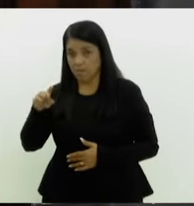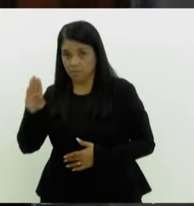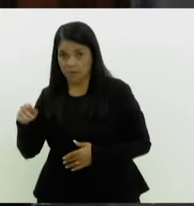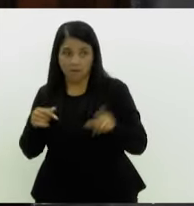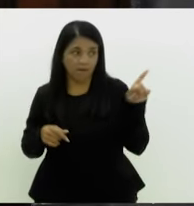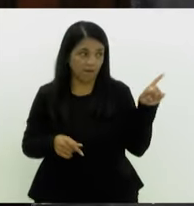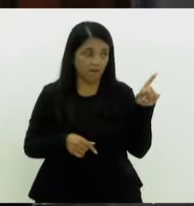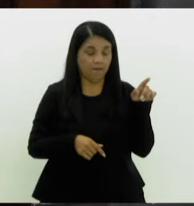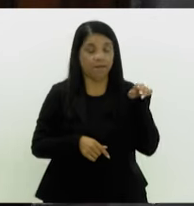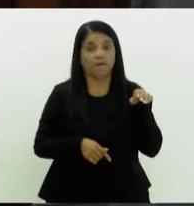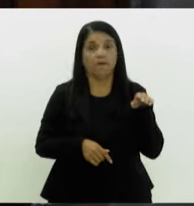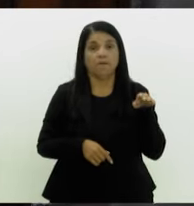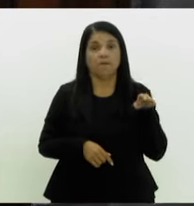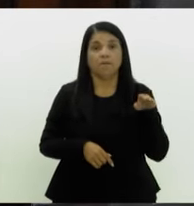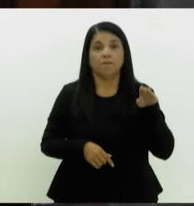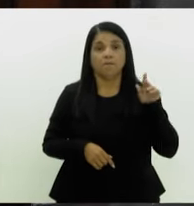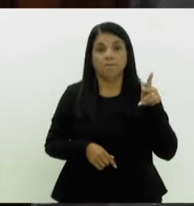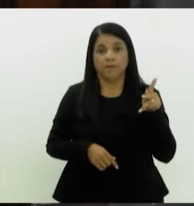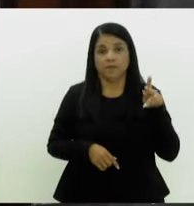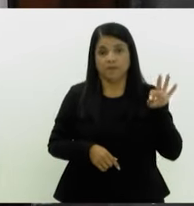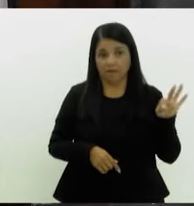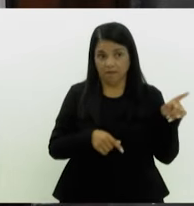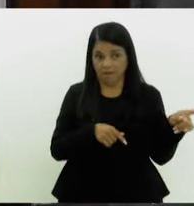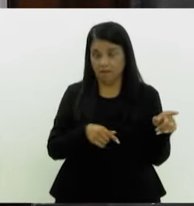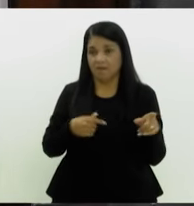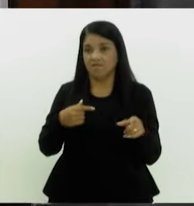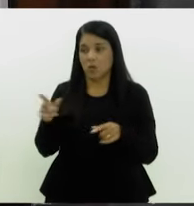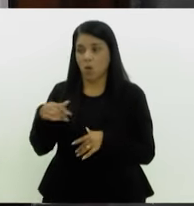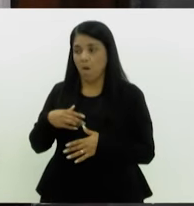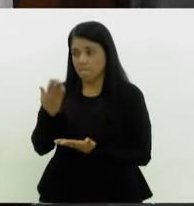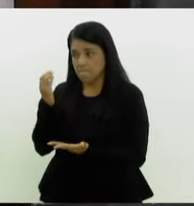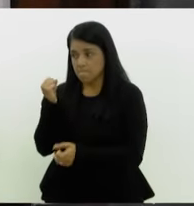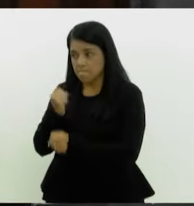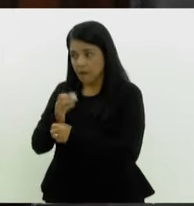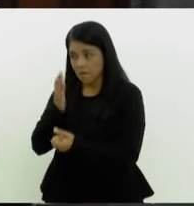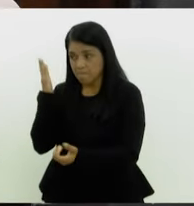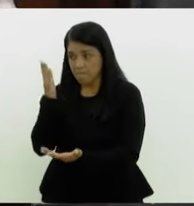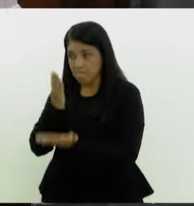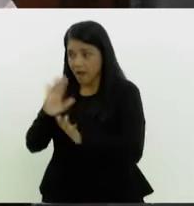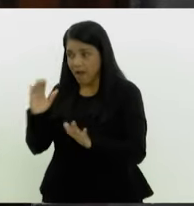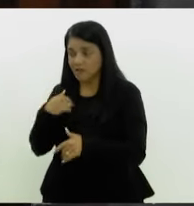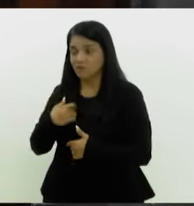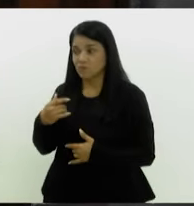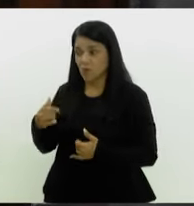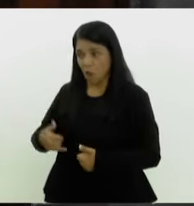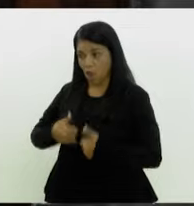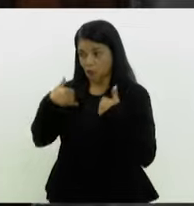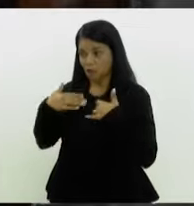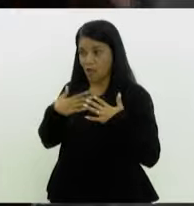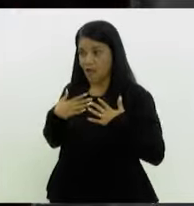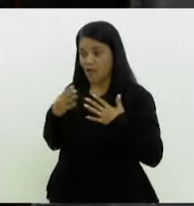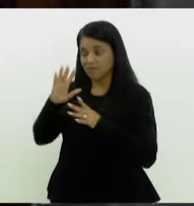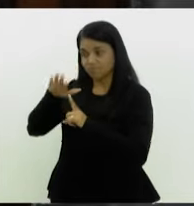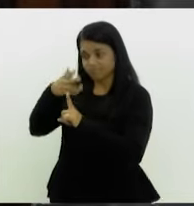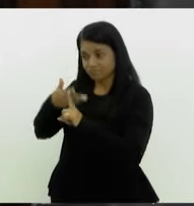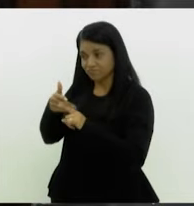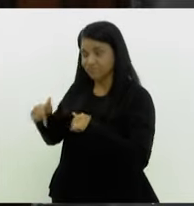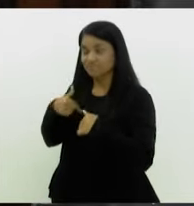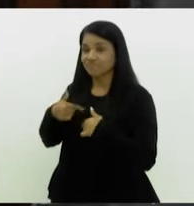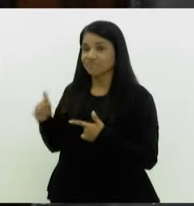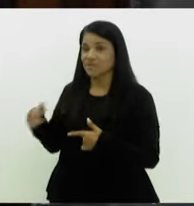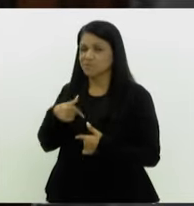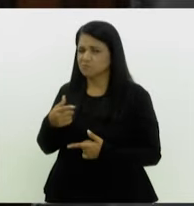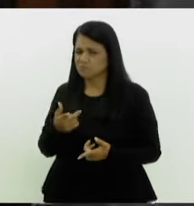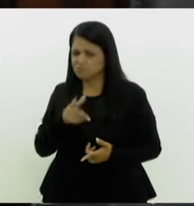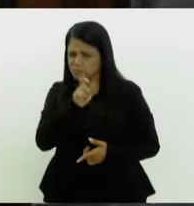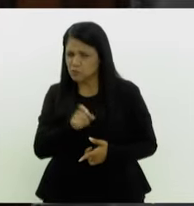companheira Para de me elogiar que a pessoal tá achando esquisito isso aqui e aí eu peguei o o microfone que eu tava na mesa falando